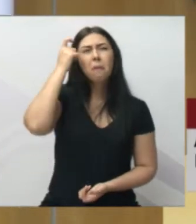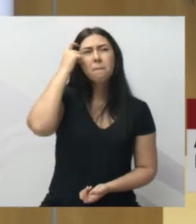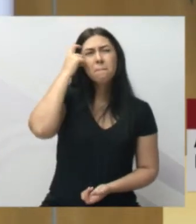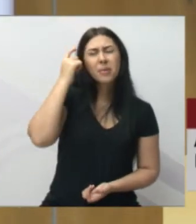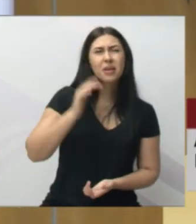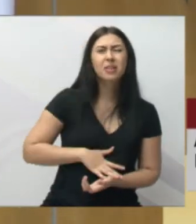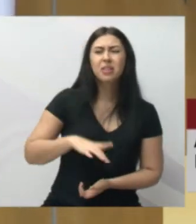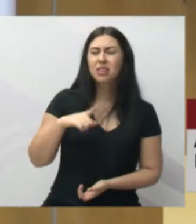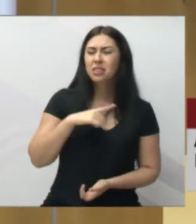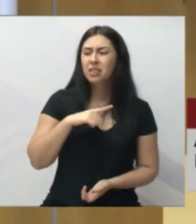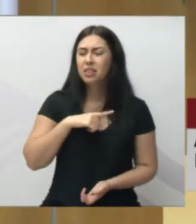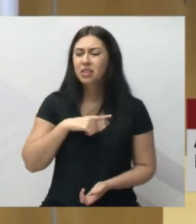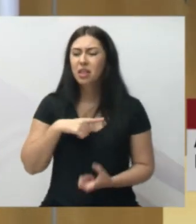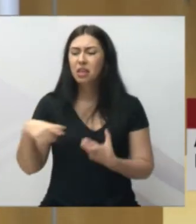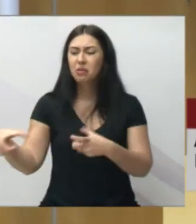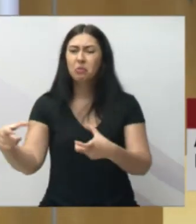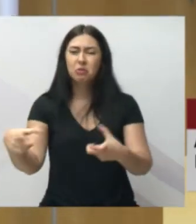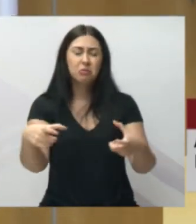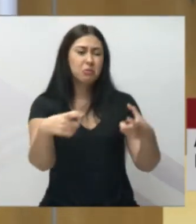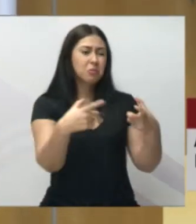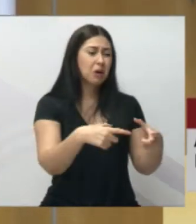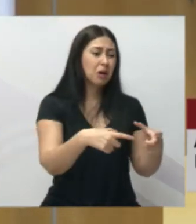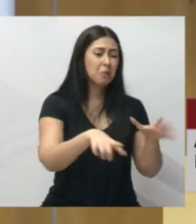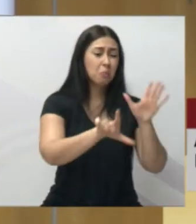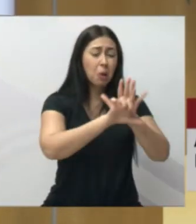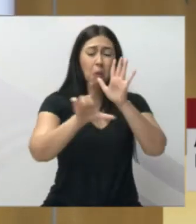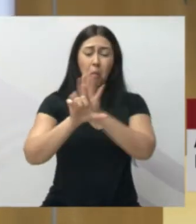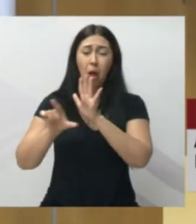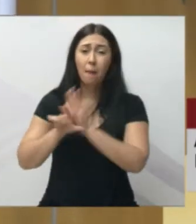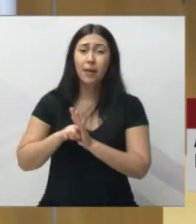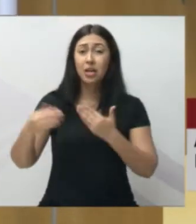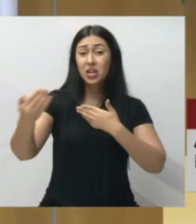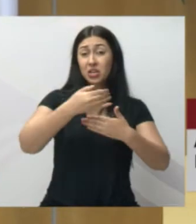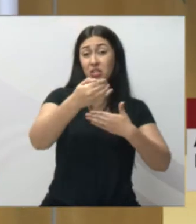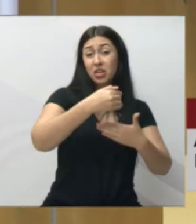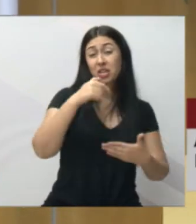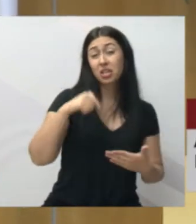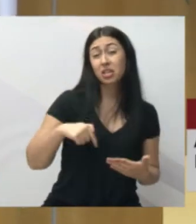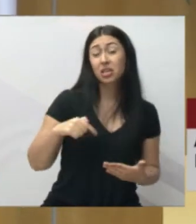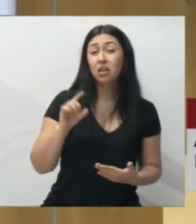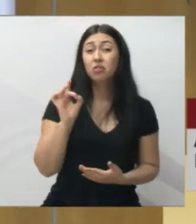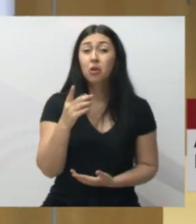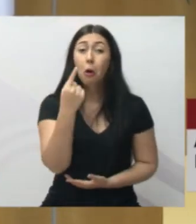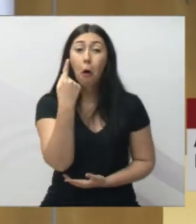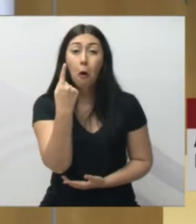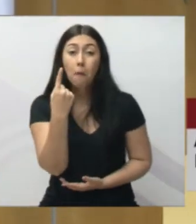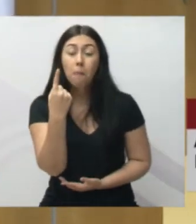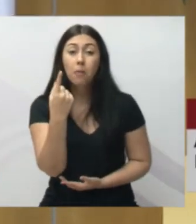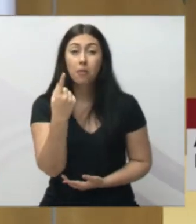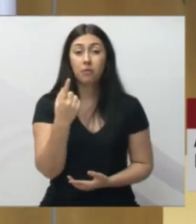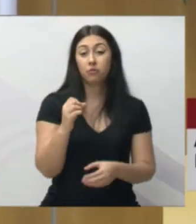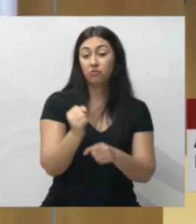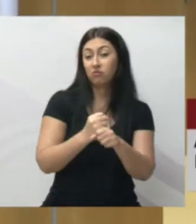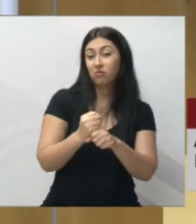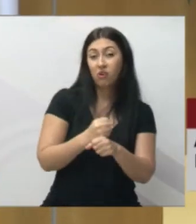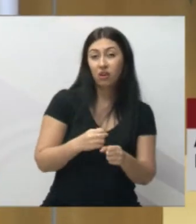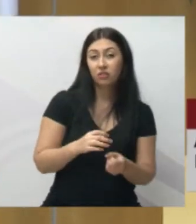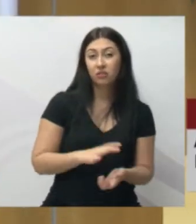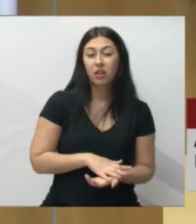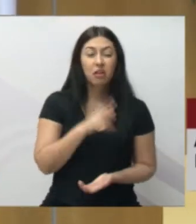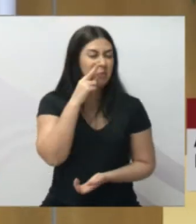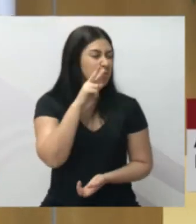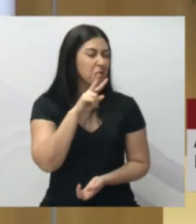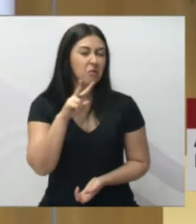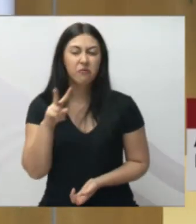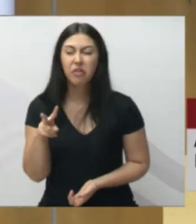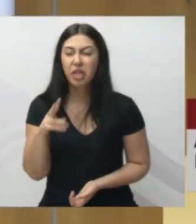burocráticos que só vêm aqui 2, 3 vezes por ano e, para justificar o trabalho deles, eles ficam fazendo esse tipo de apontamento.